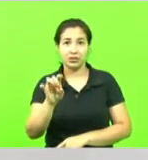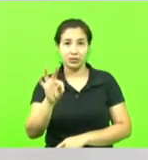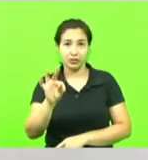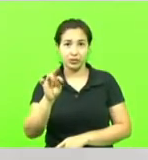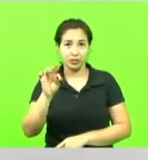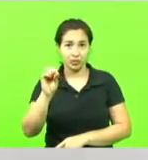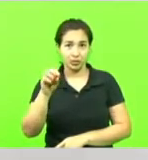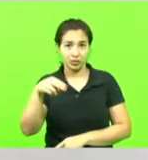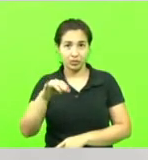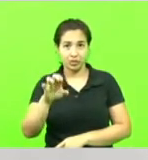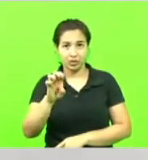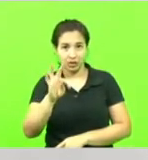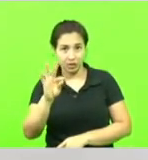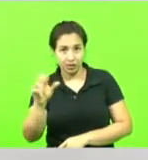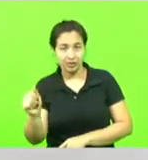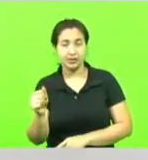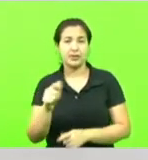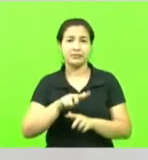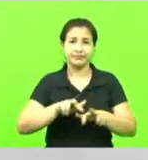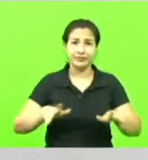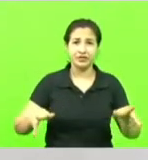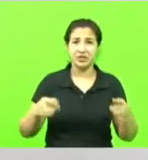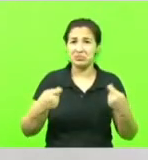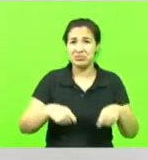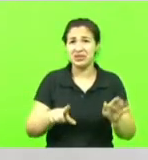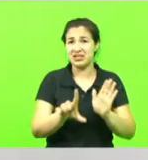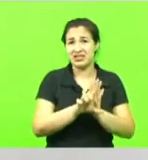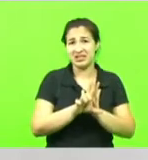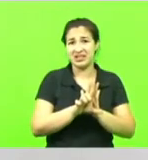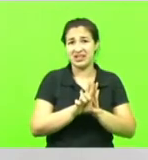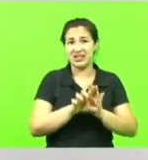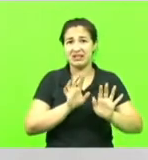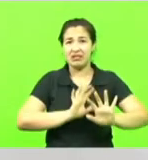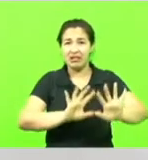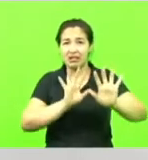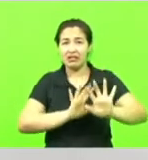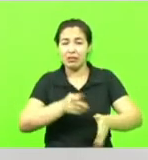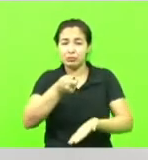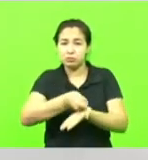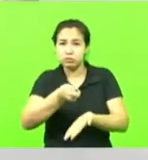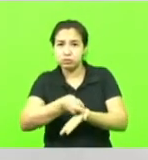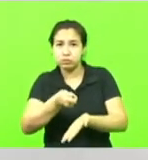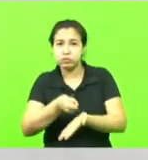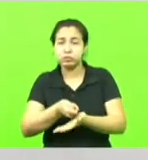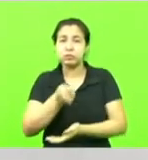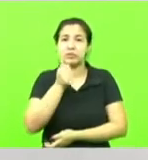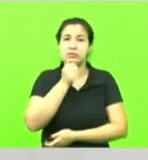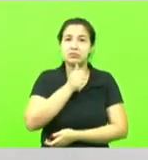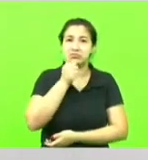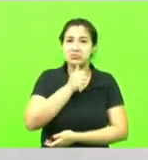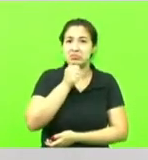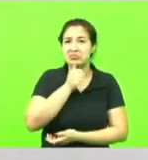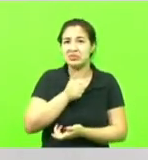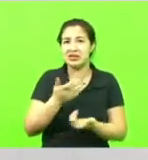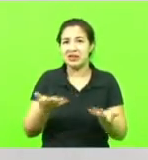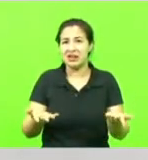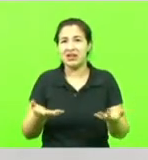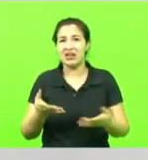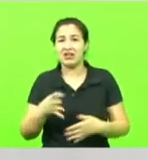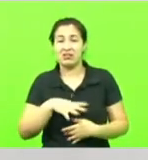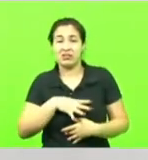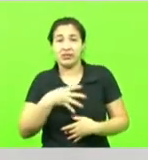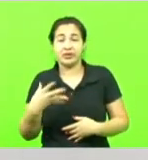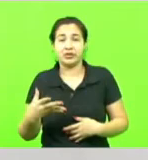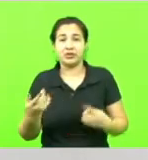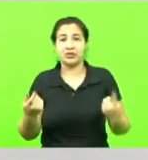obrigar a empurrar a goela abaixo pessoas de heroínas de todos os tipos. Aí que deve vir